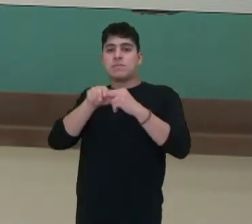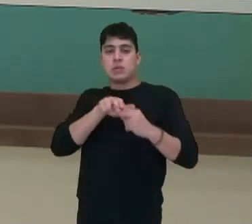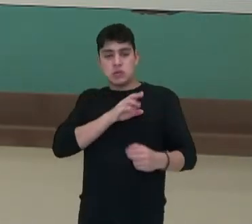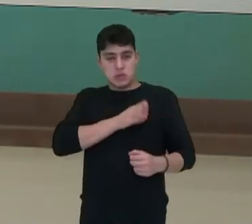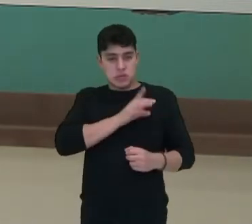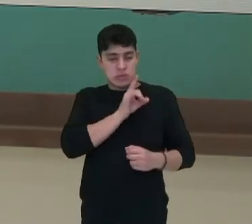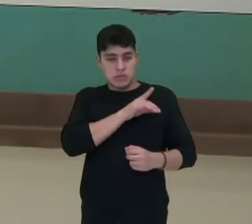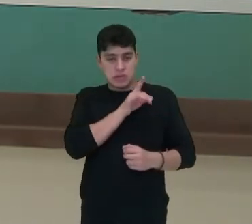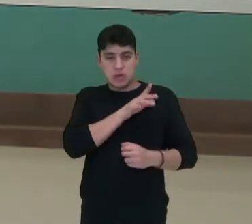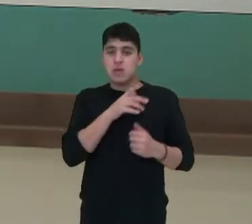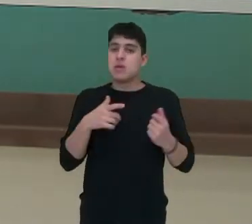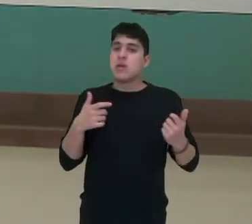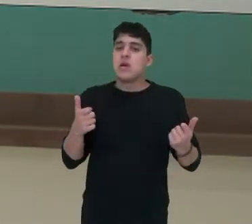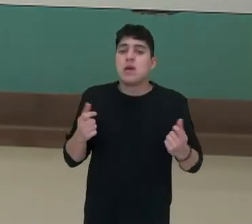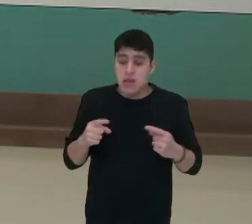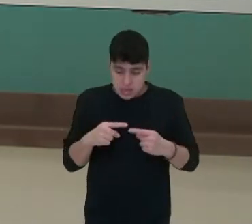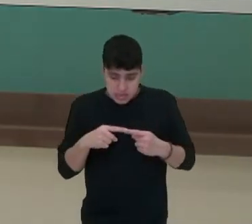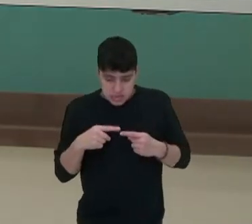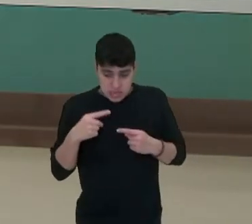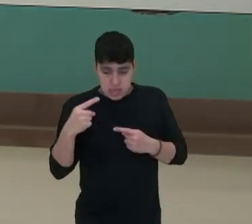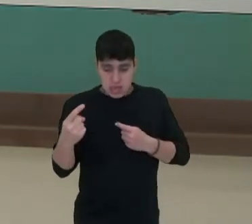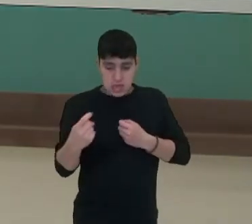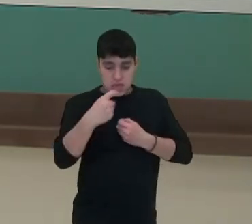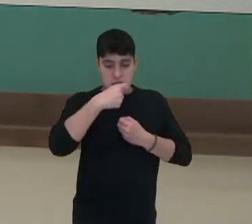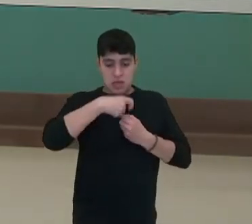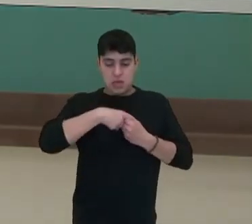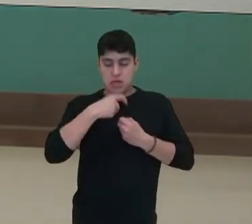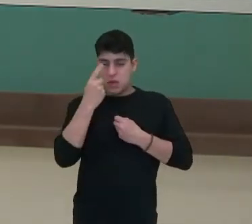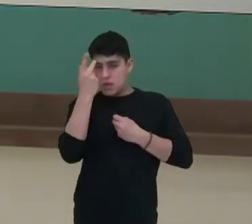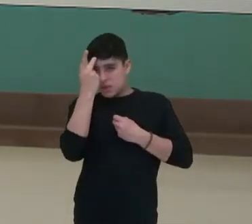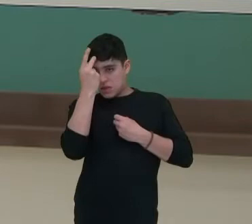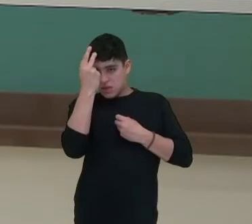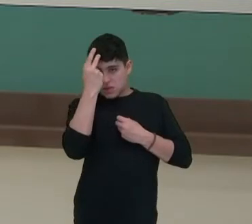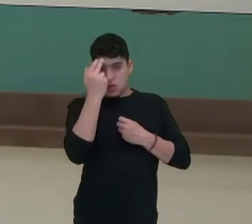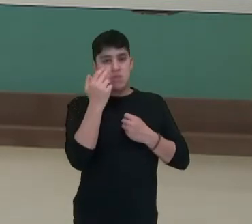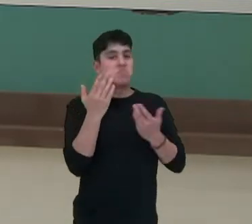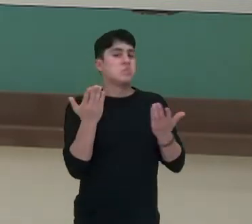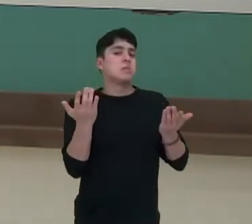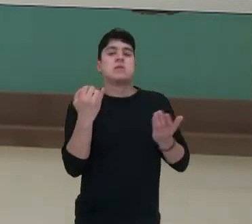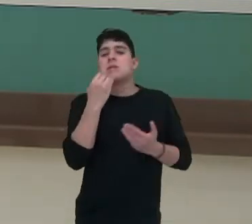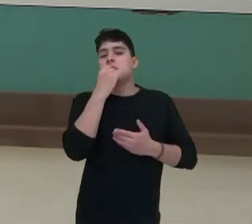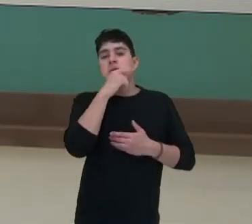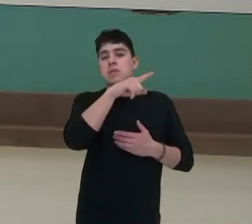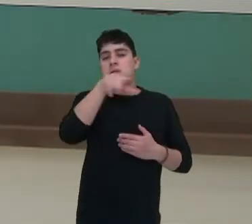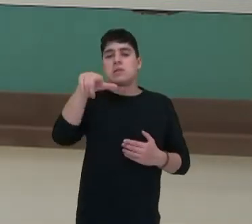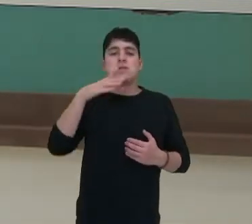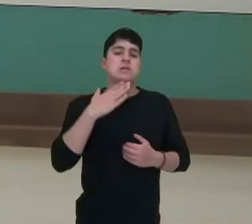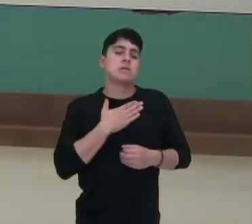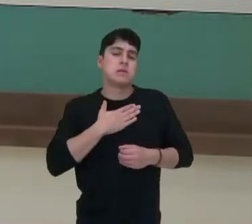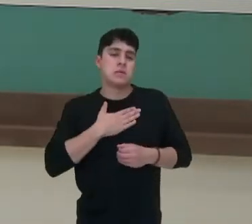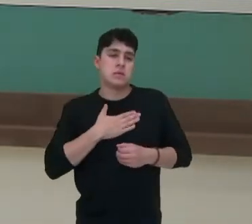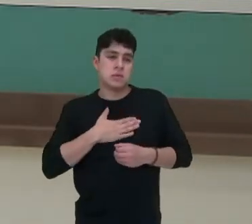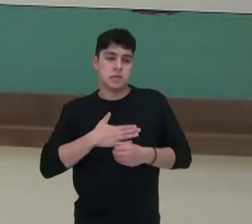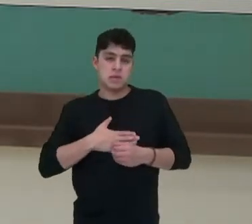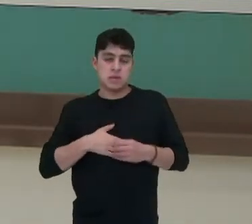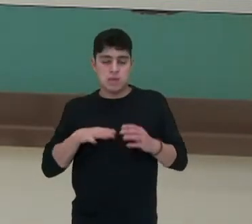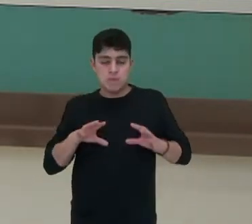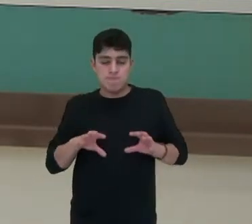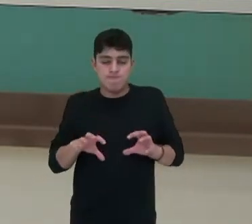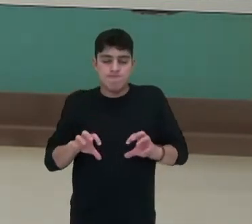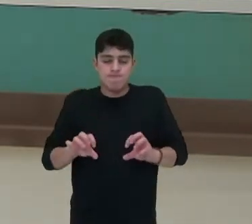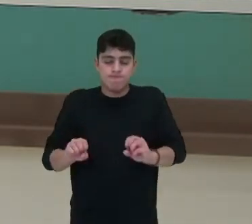rápido. Porém, ele volta à normalidade. Quando a gente está bem tranquilo, ganhou uma